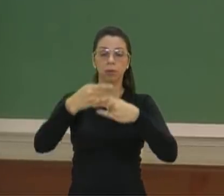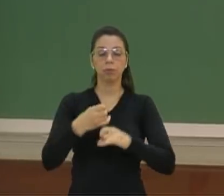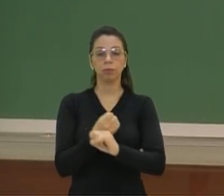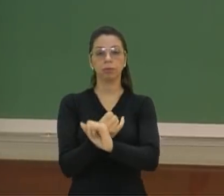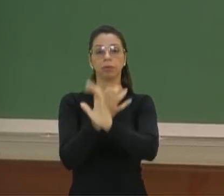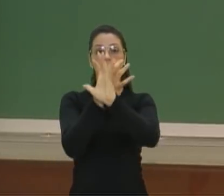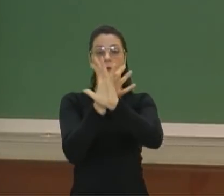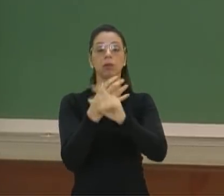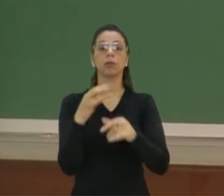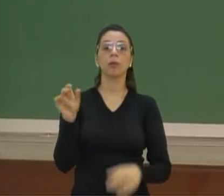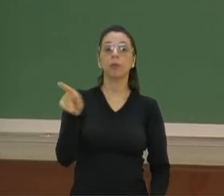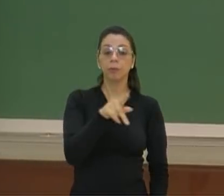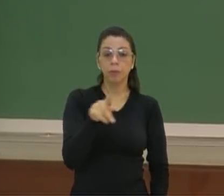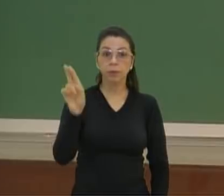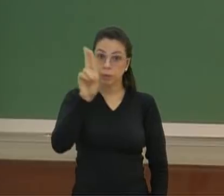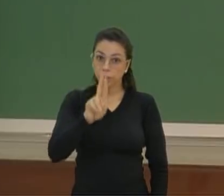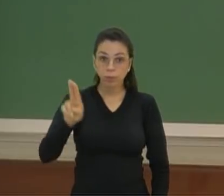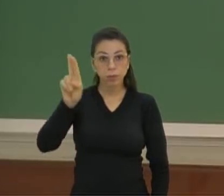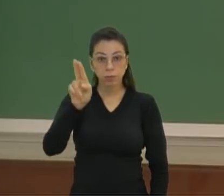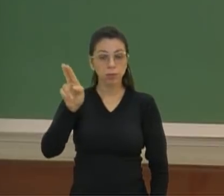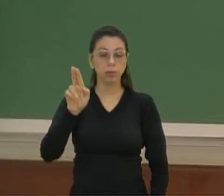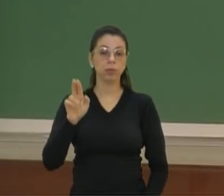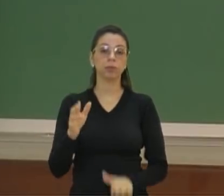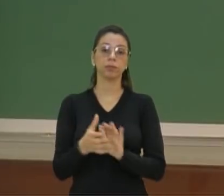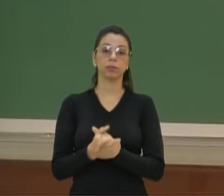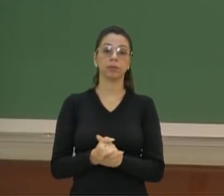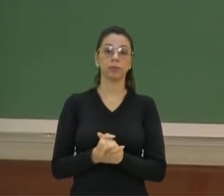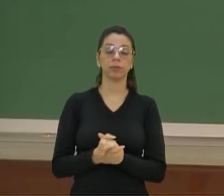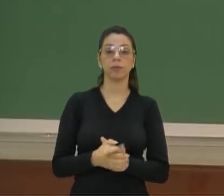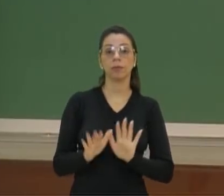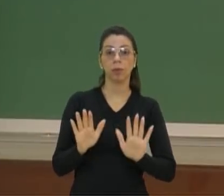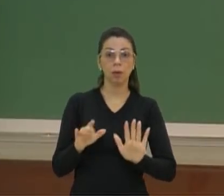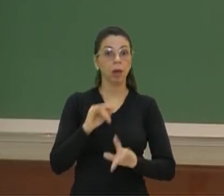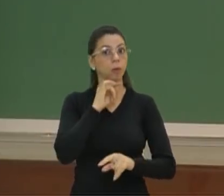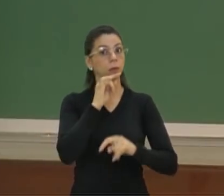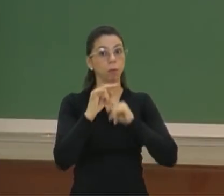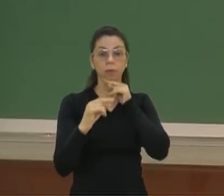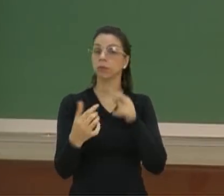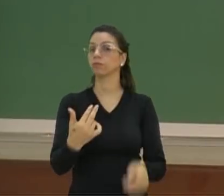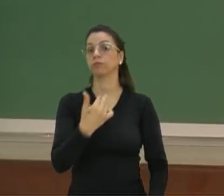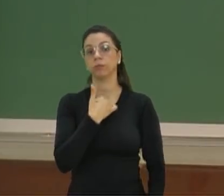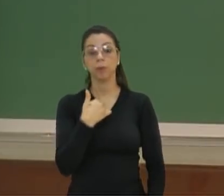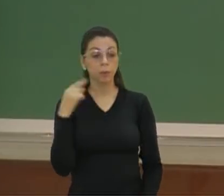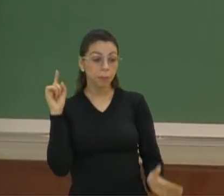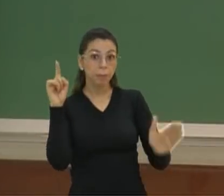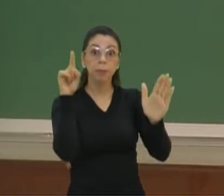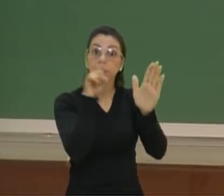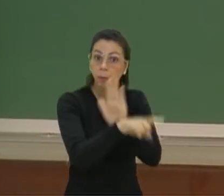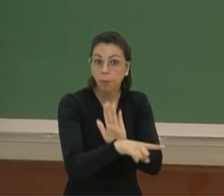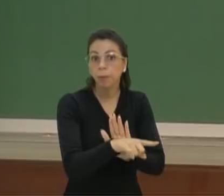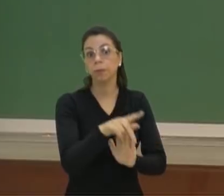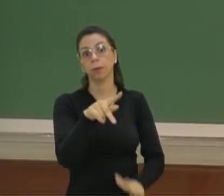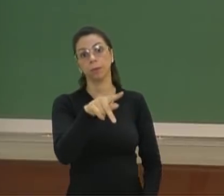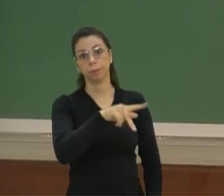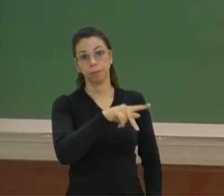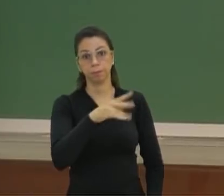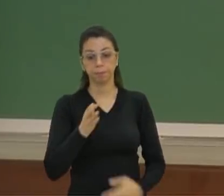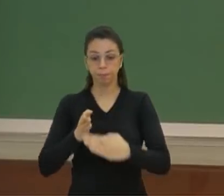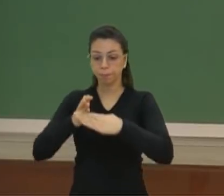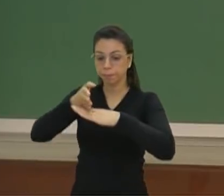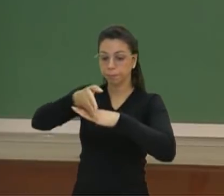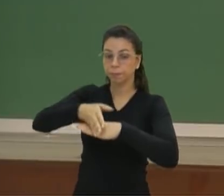está utilizando essas ferramentas. Só não fique com dúvidas. Acesse a atividade obrigatória número